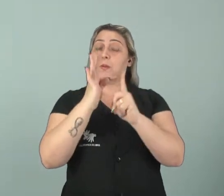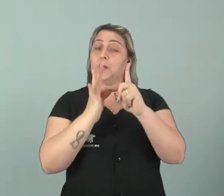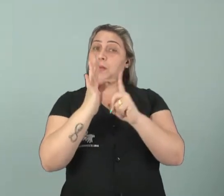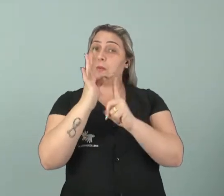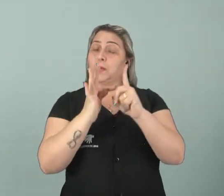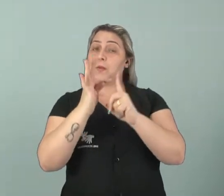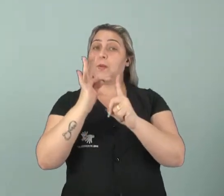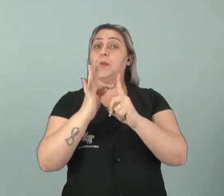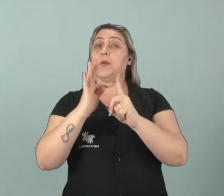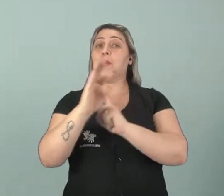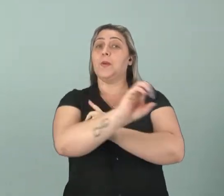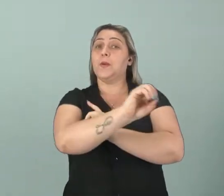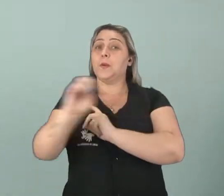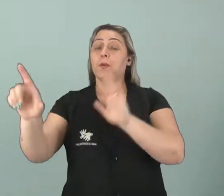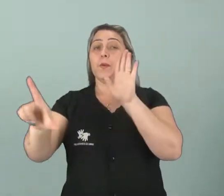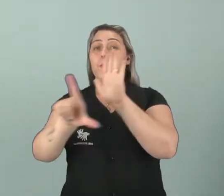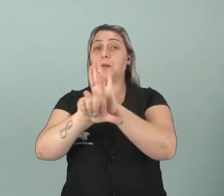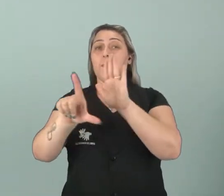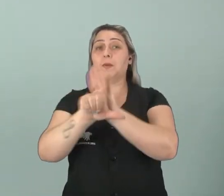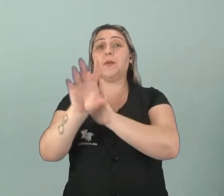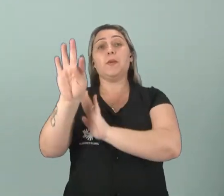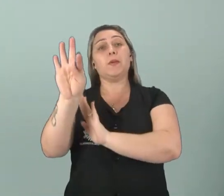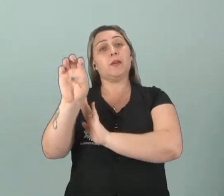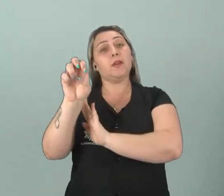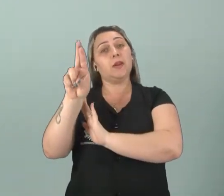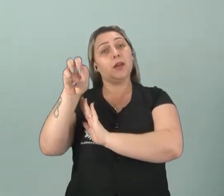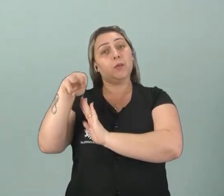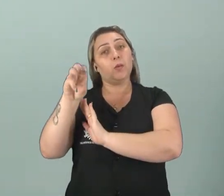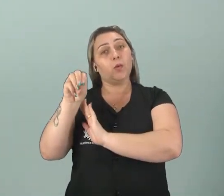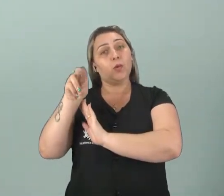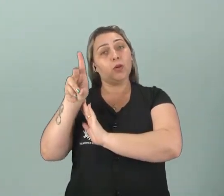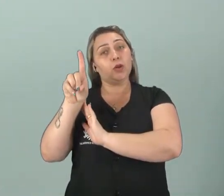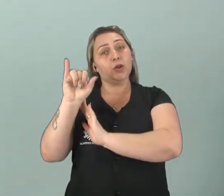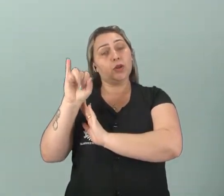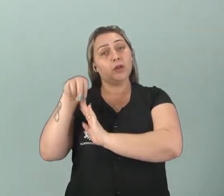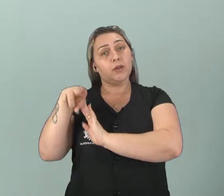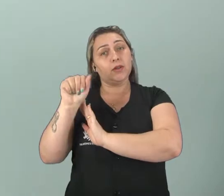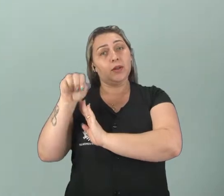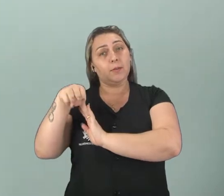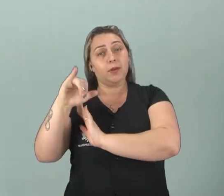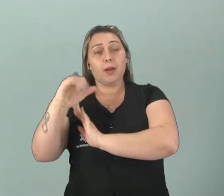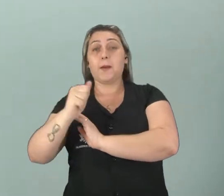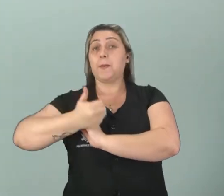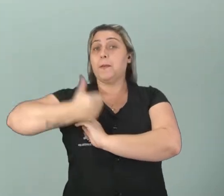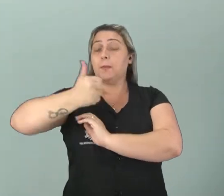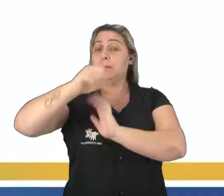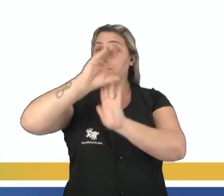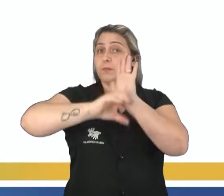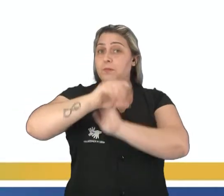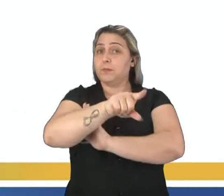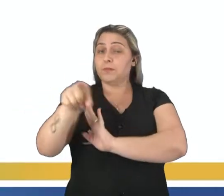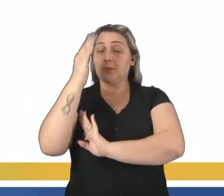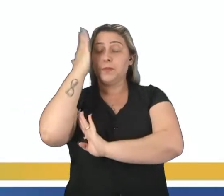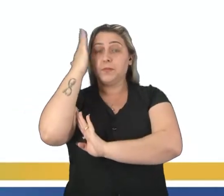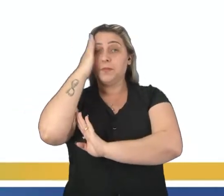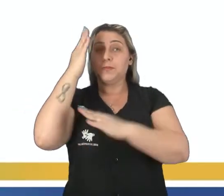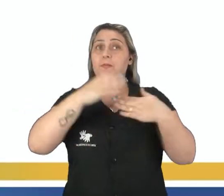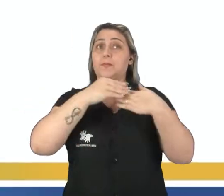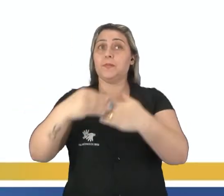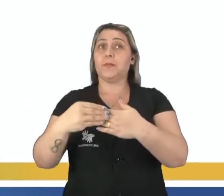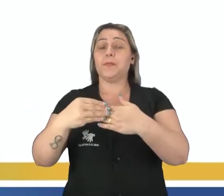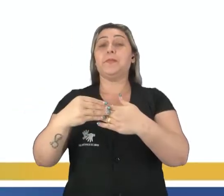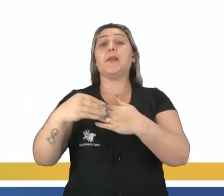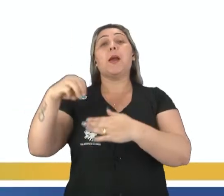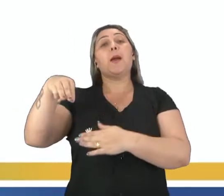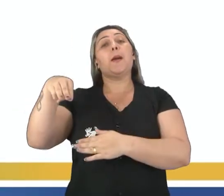temperatura e lei zero da termodinâmica. Então, primeiro, para que você entenda esses conceitos, eu trago inicialmente a ideia de